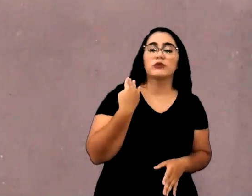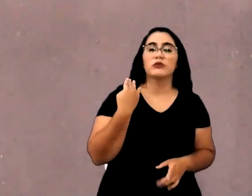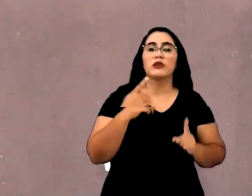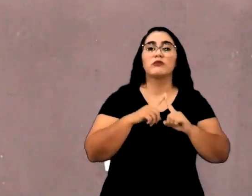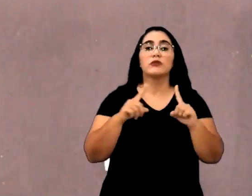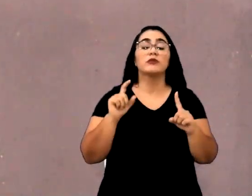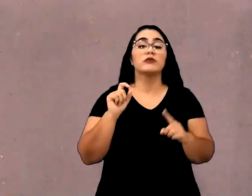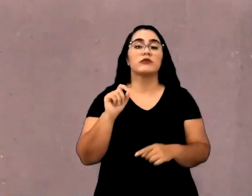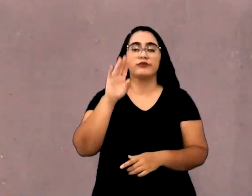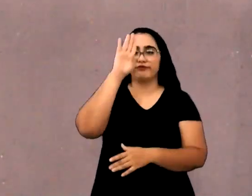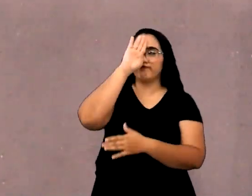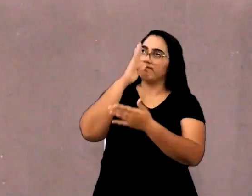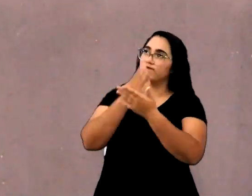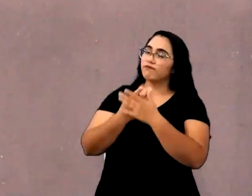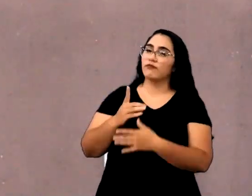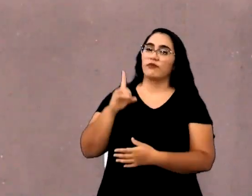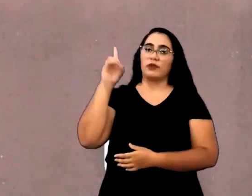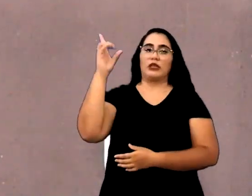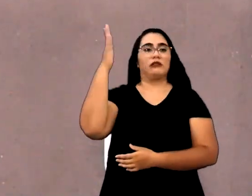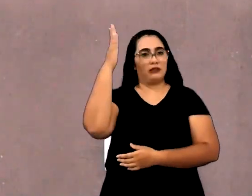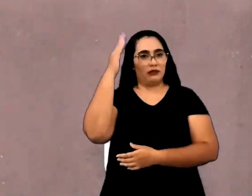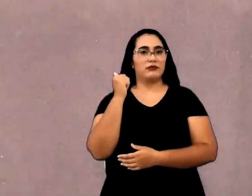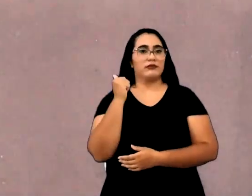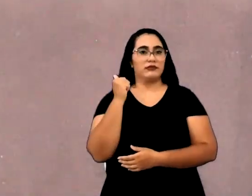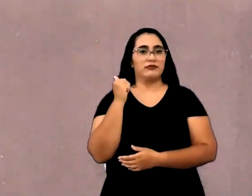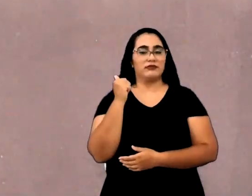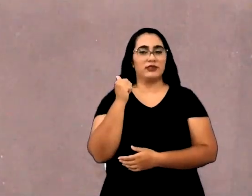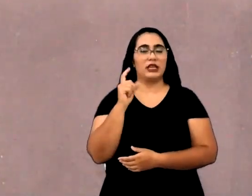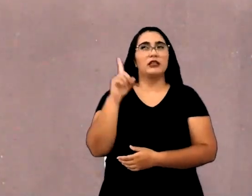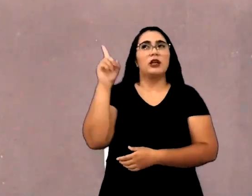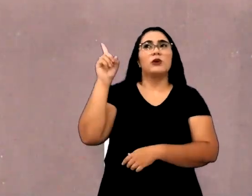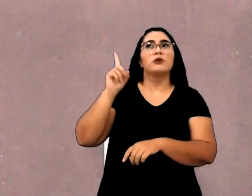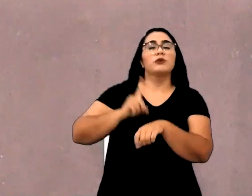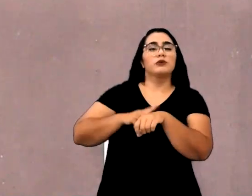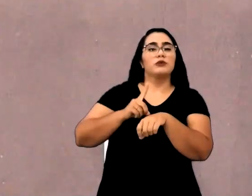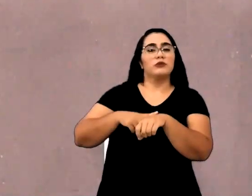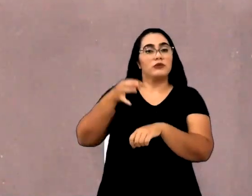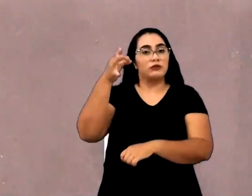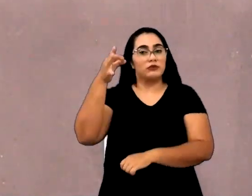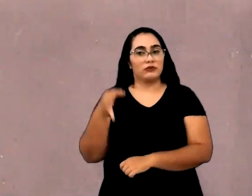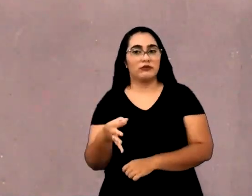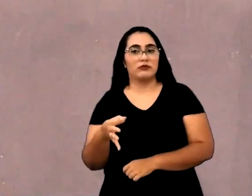Mas ele confiava no Deus. Ele sabia que Deus, no momento certo.